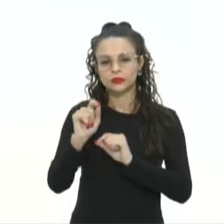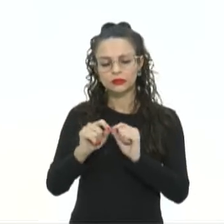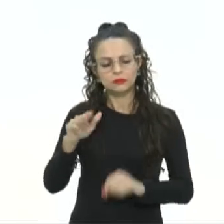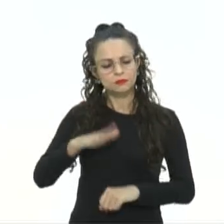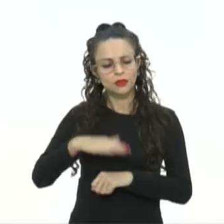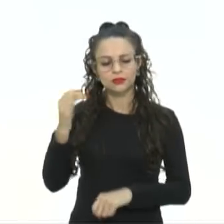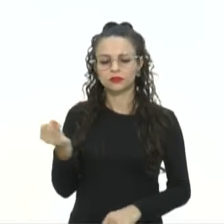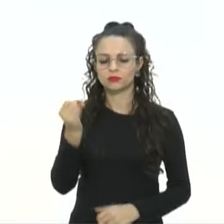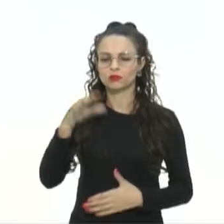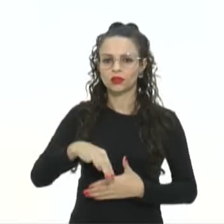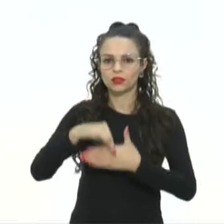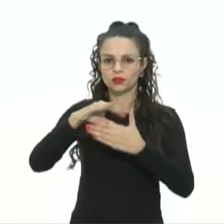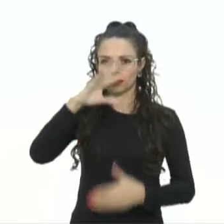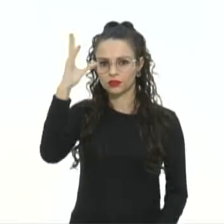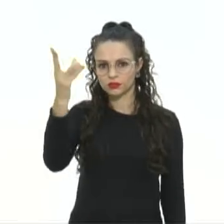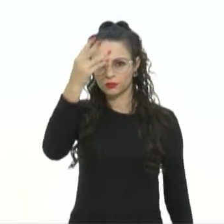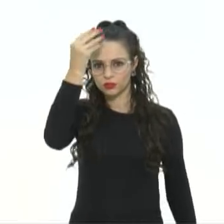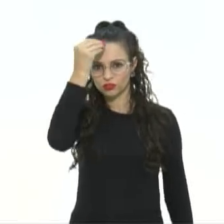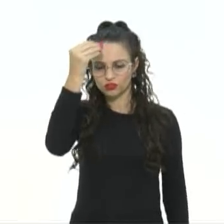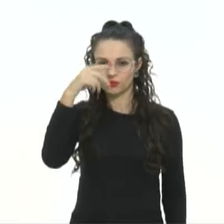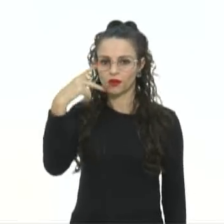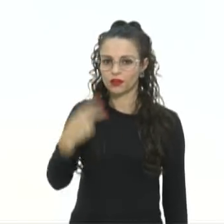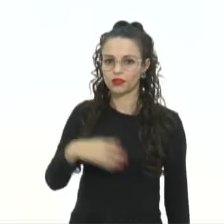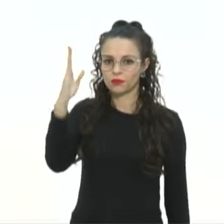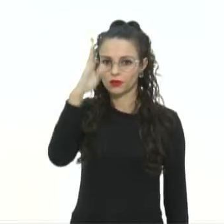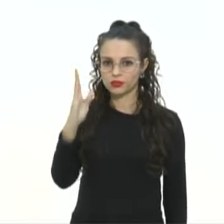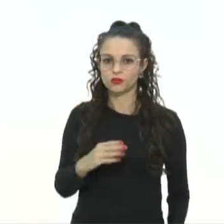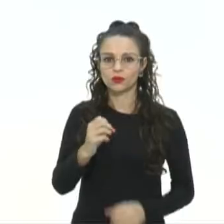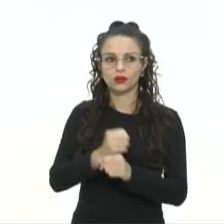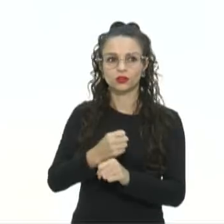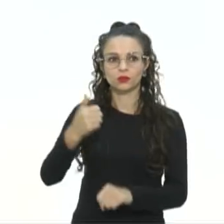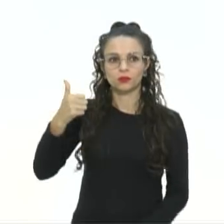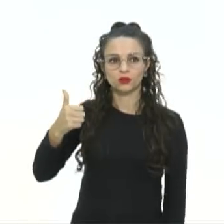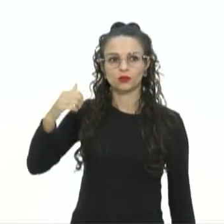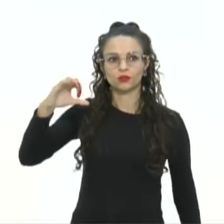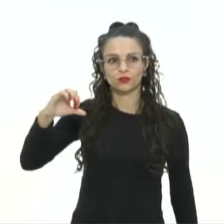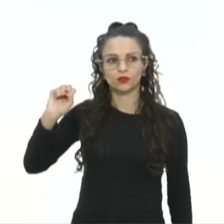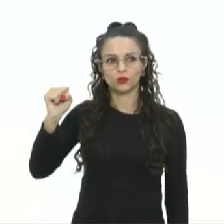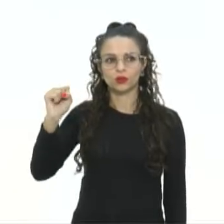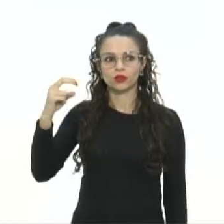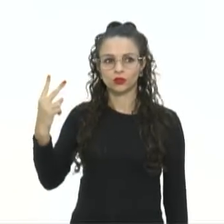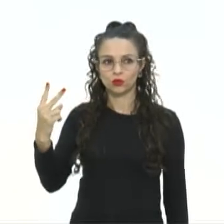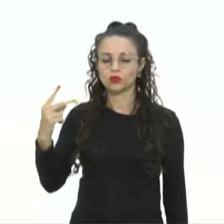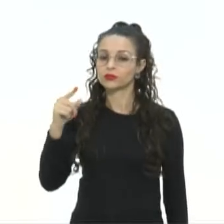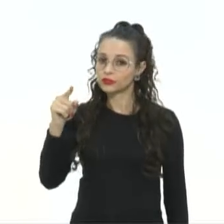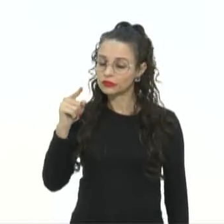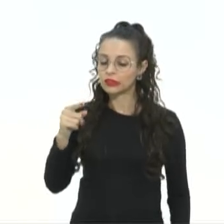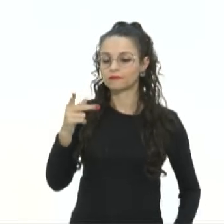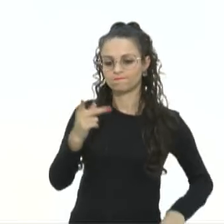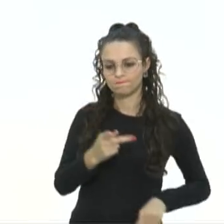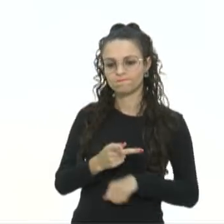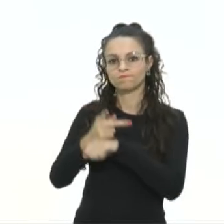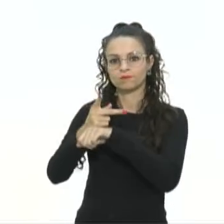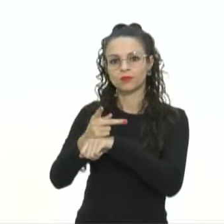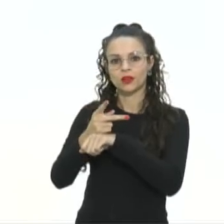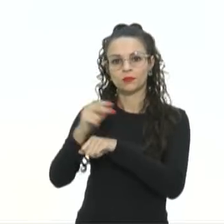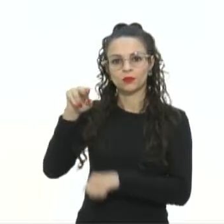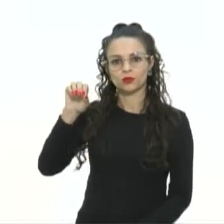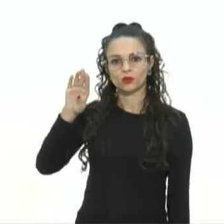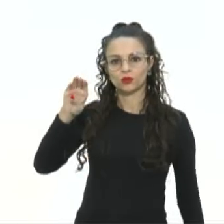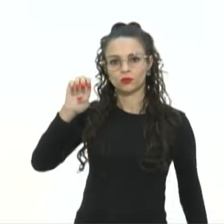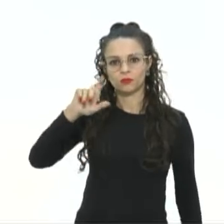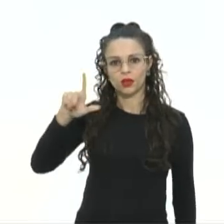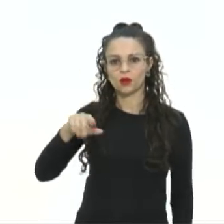importantes líderes do espiritismo no Brasil. Em 1982, foi indicado ao Prêmio Nobel da Paz. Ele faleceu